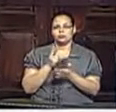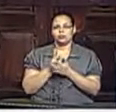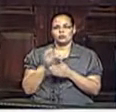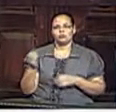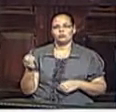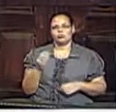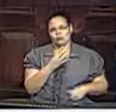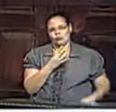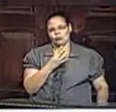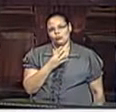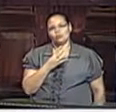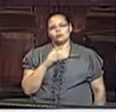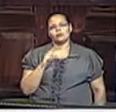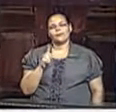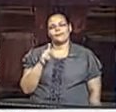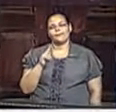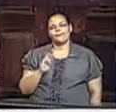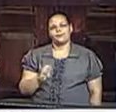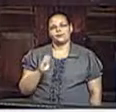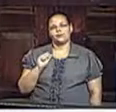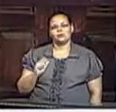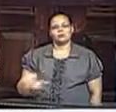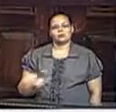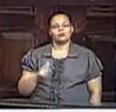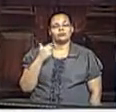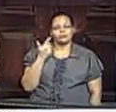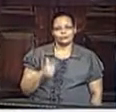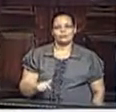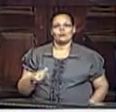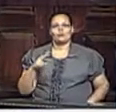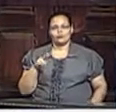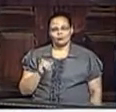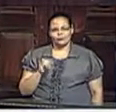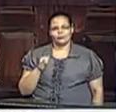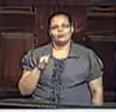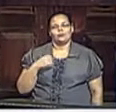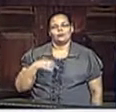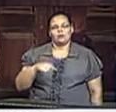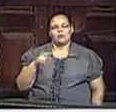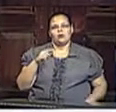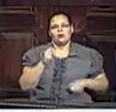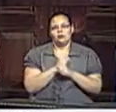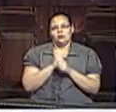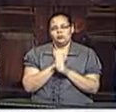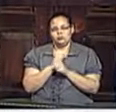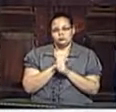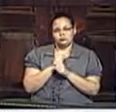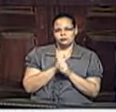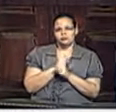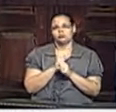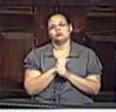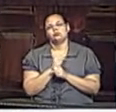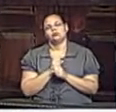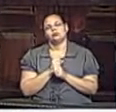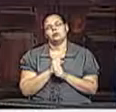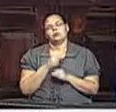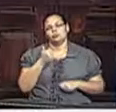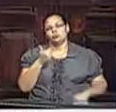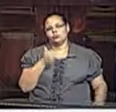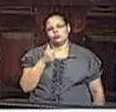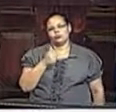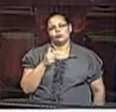novas rodadas do pré-sal serão levadas a leilão, provavelmente em meados do ano ou no início do segundo